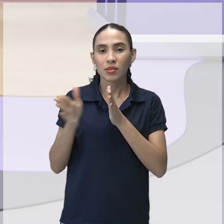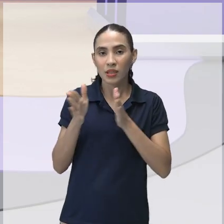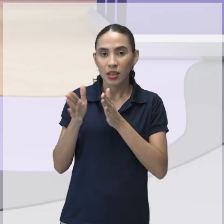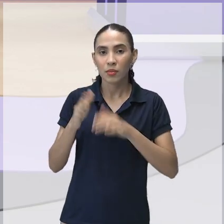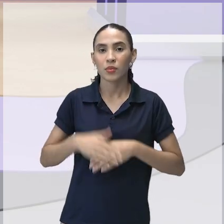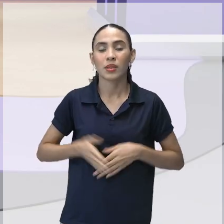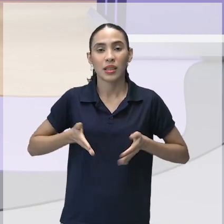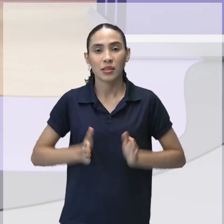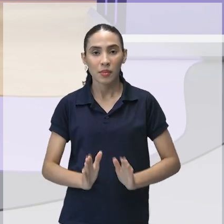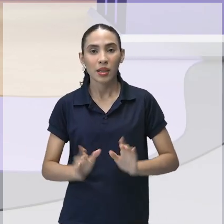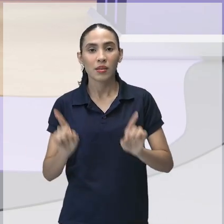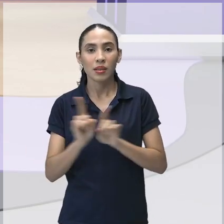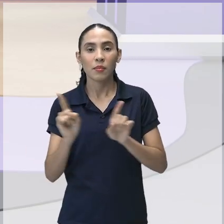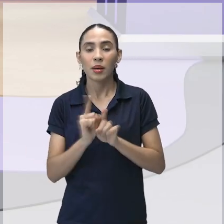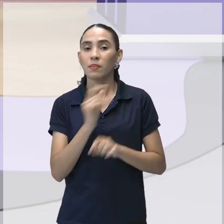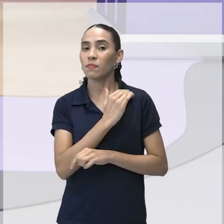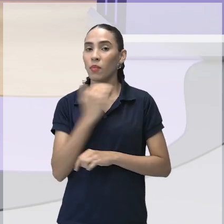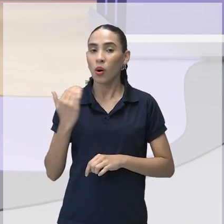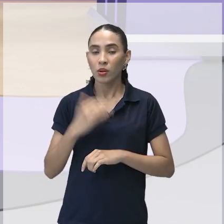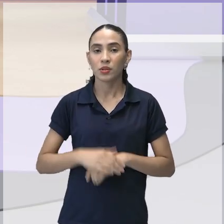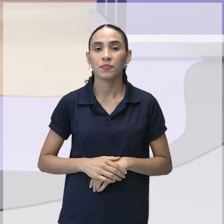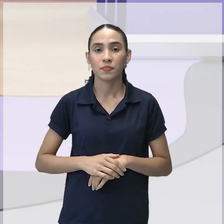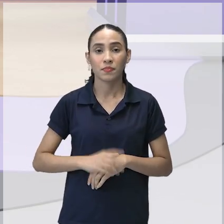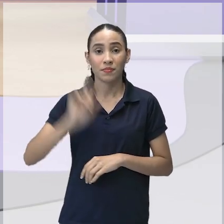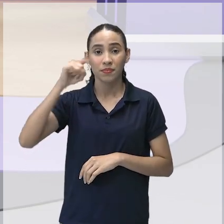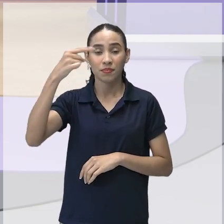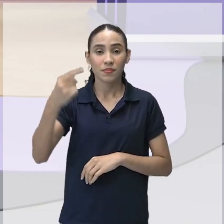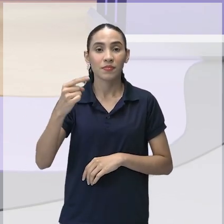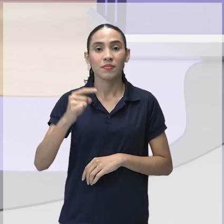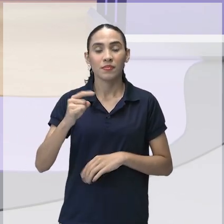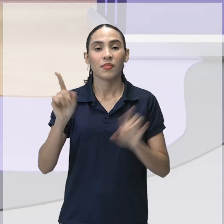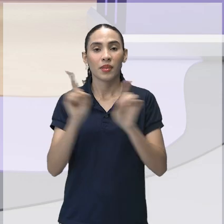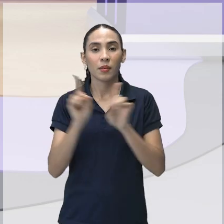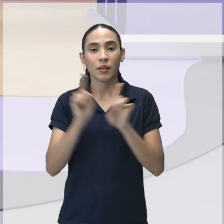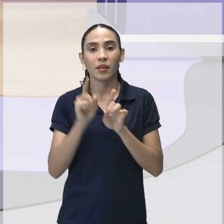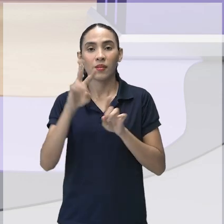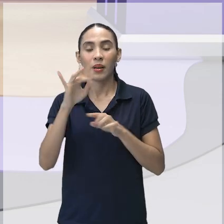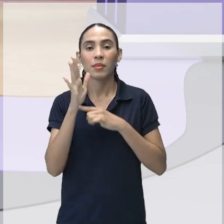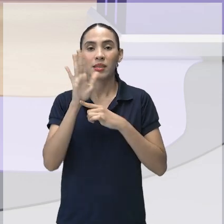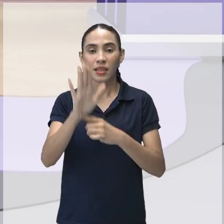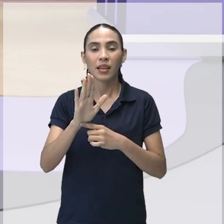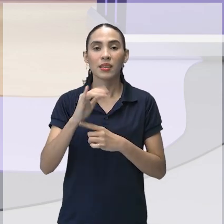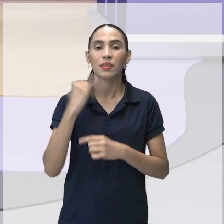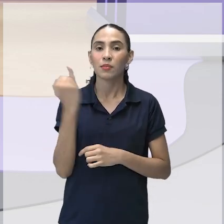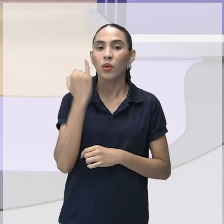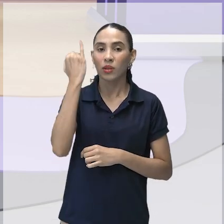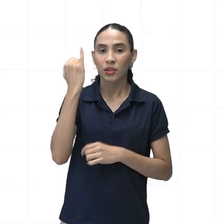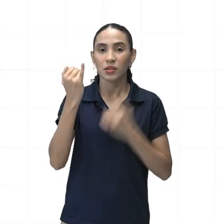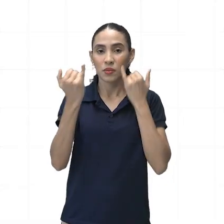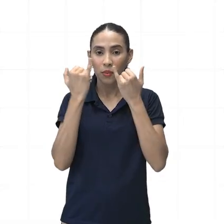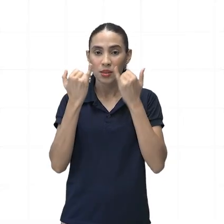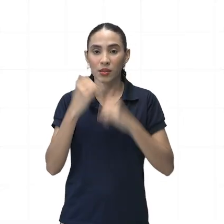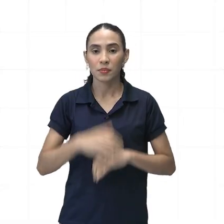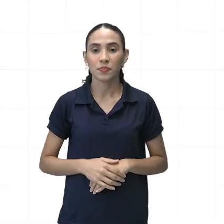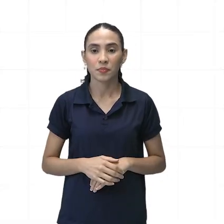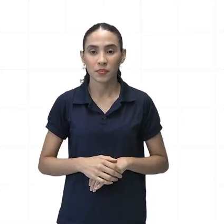nosso nascimento e a nossa morte. Vamos lá que a próxima cartela também traz aí umas informações muito interessantes.